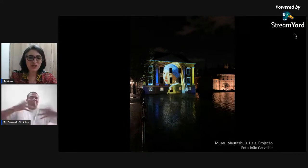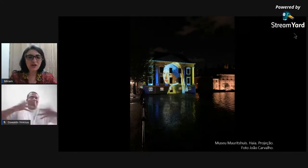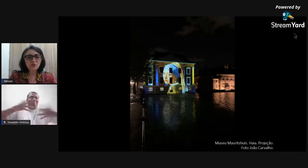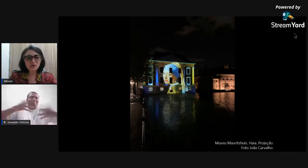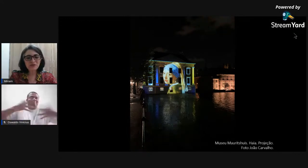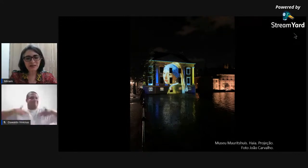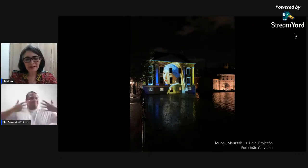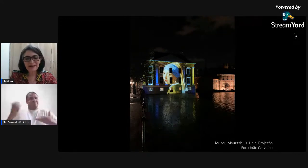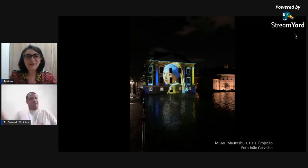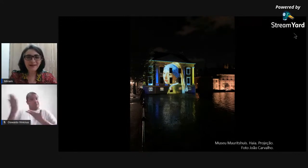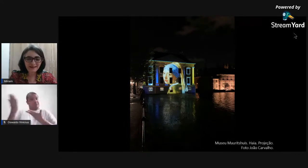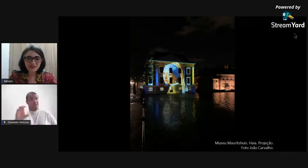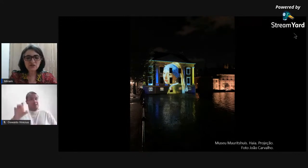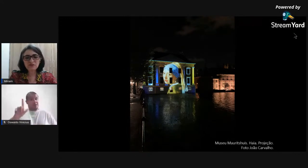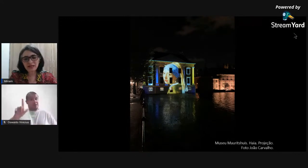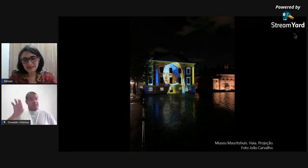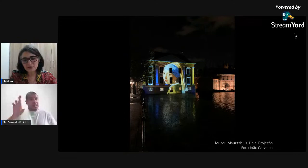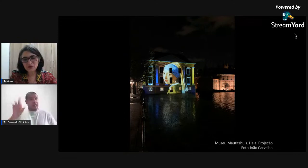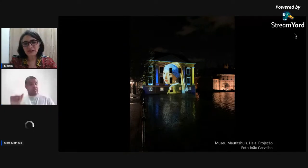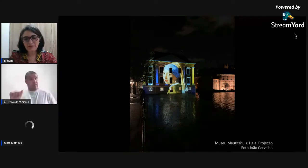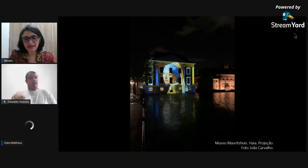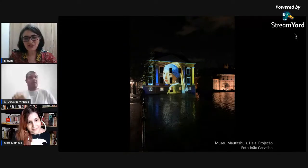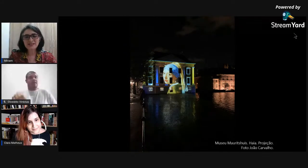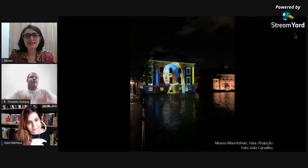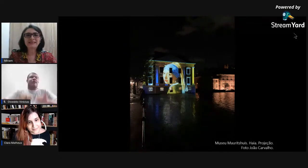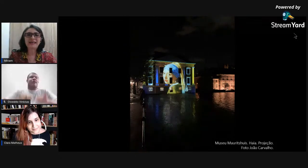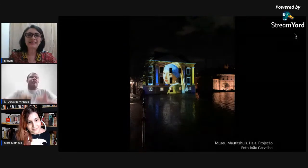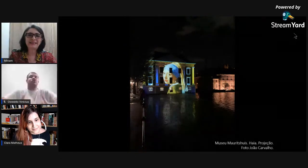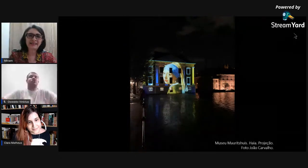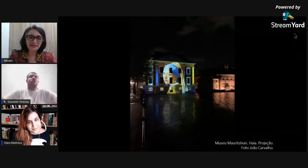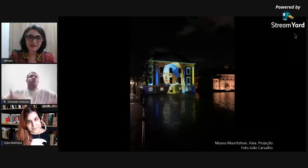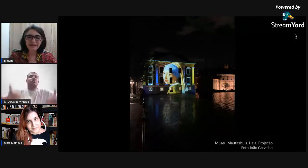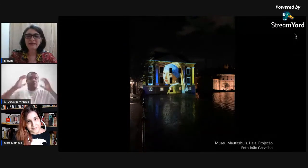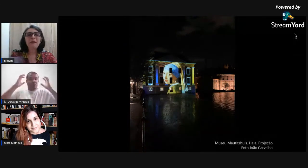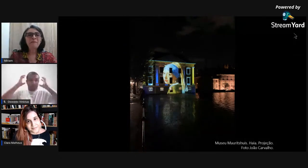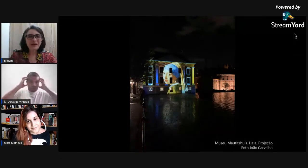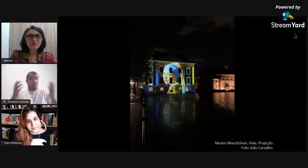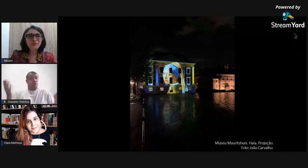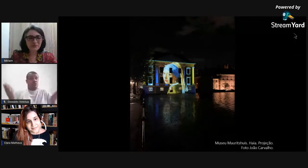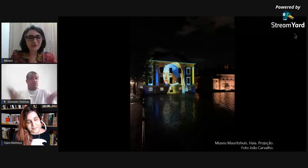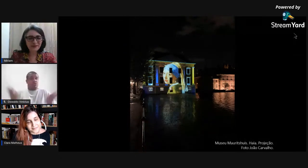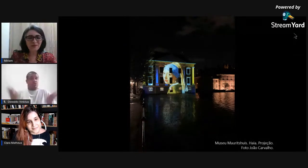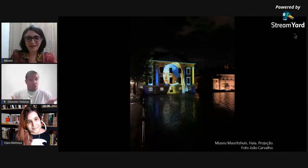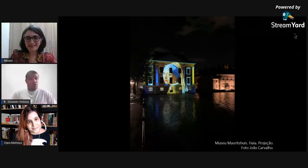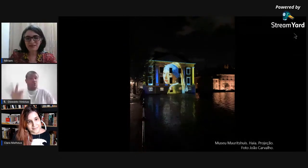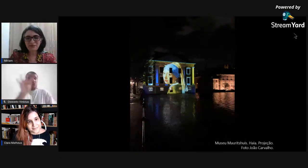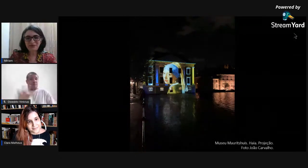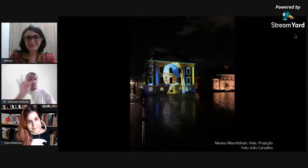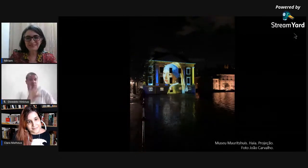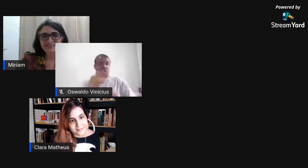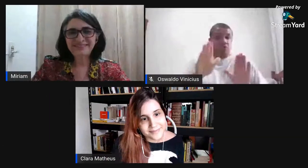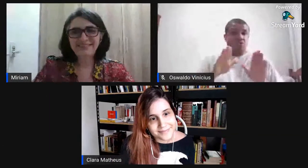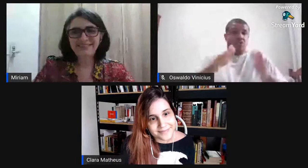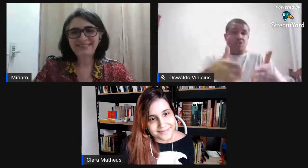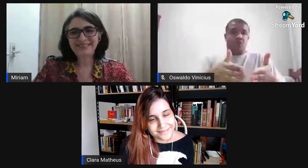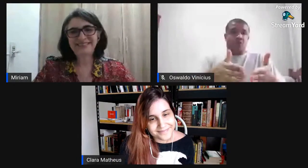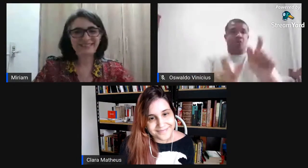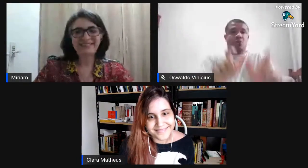Matheus, cujo trabalho é a divulgação de temáticas tratada na academia para um público não acadêmico.